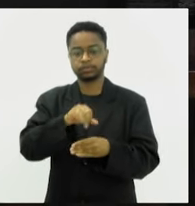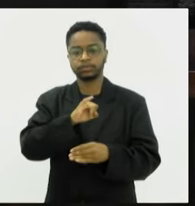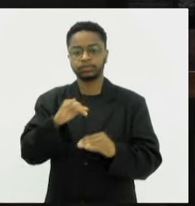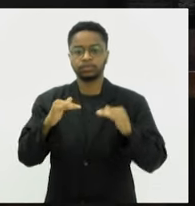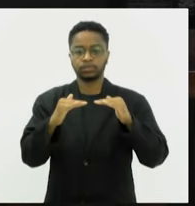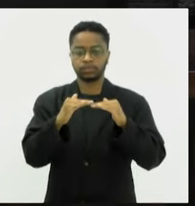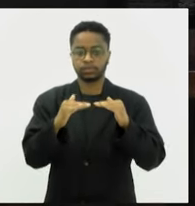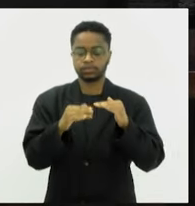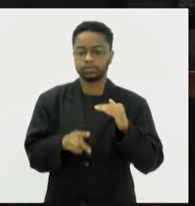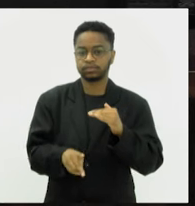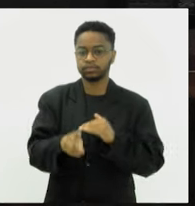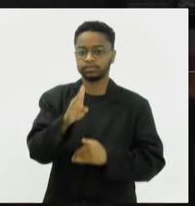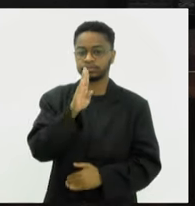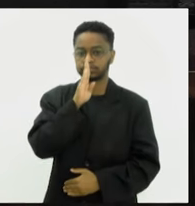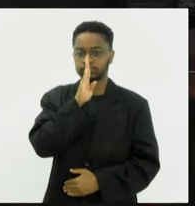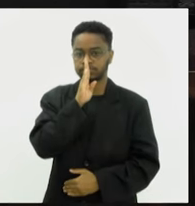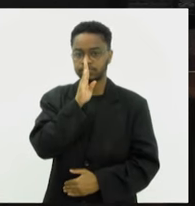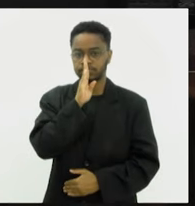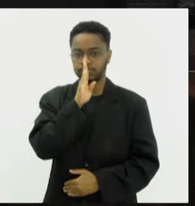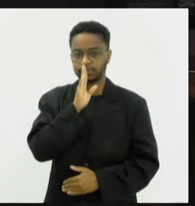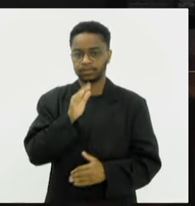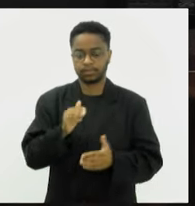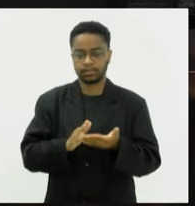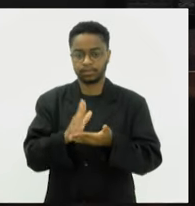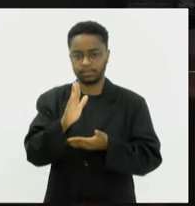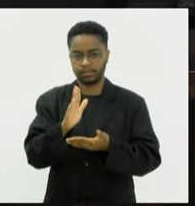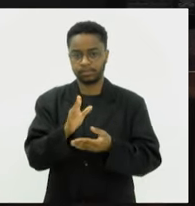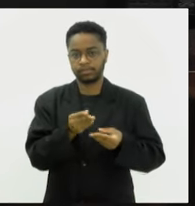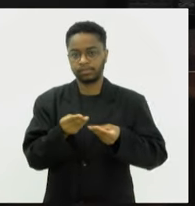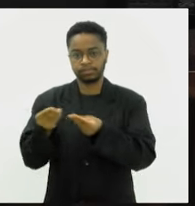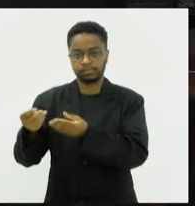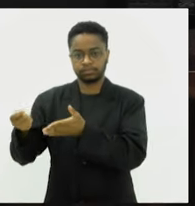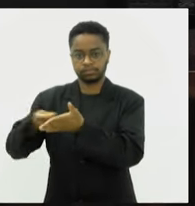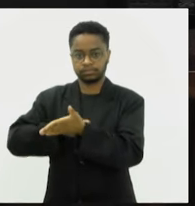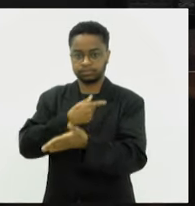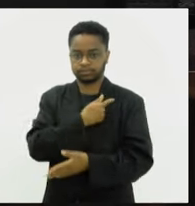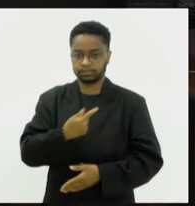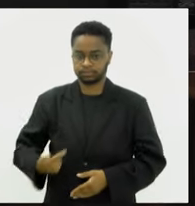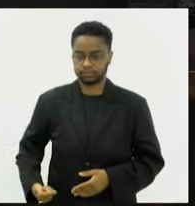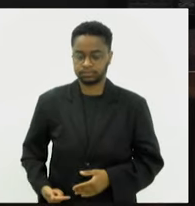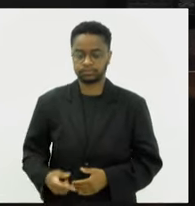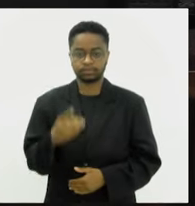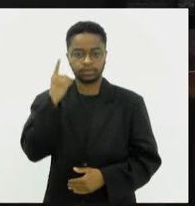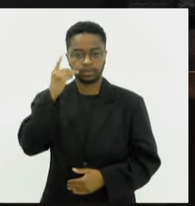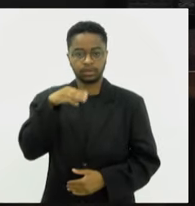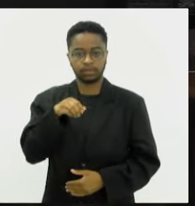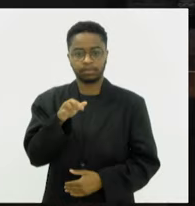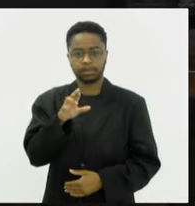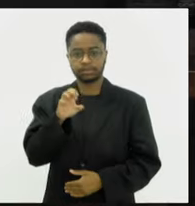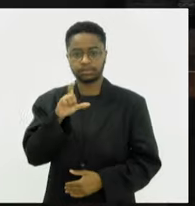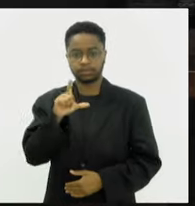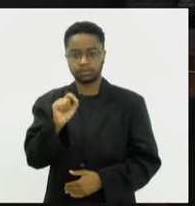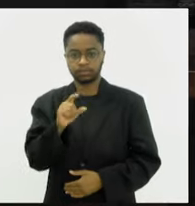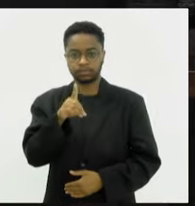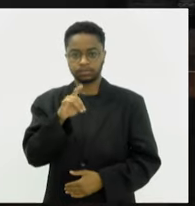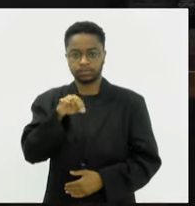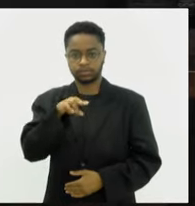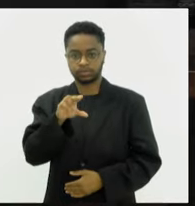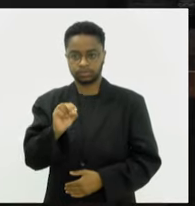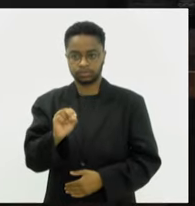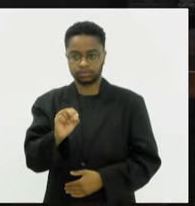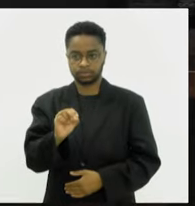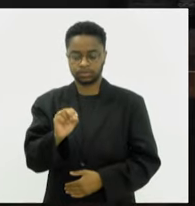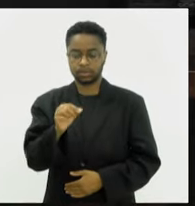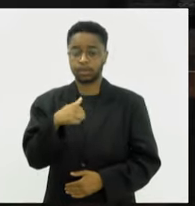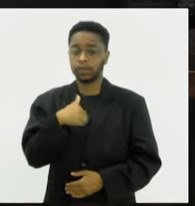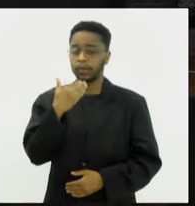que aprovam, permaneçam como estão, aprovado, vai autógrafo. Deputado Marcelo Dino, pela ordem, eu